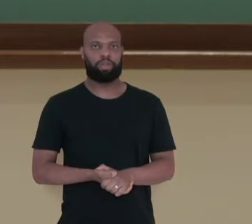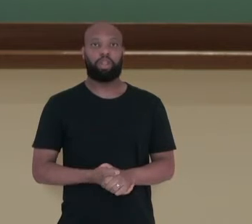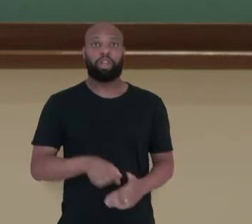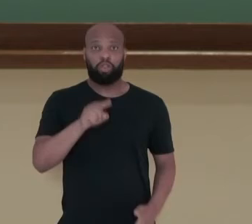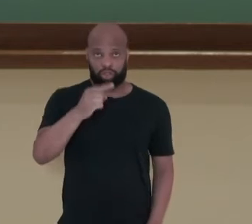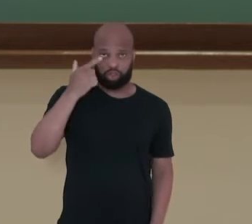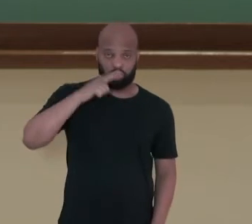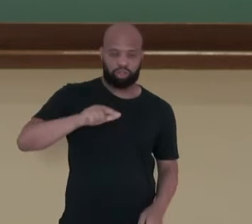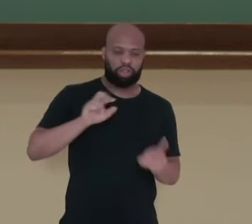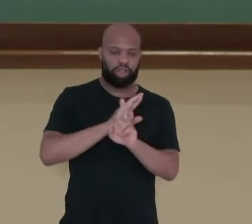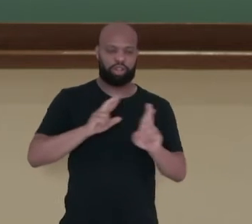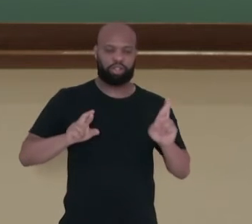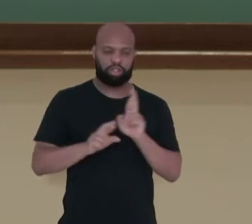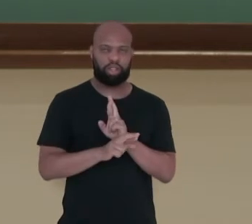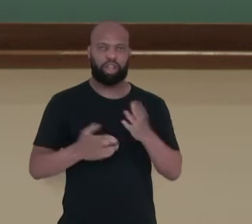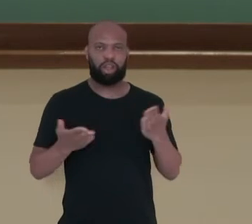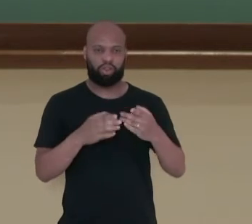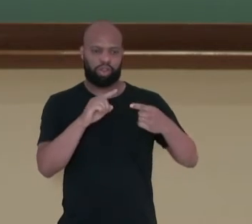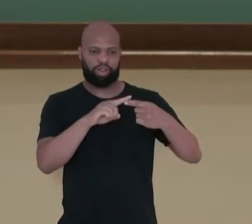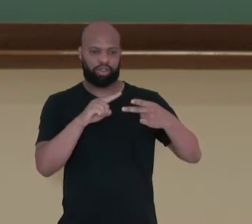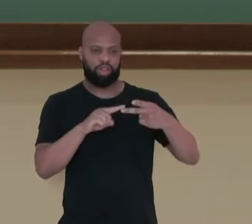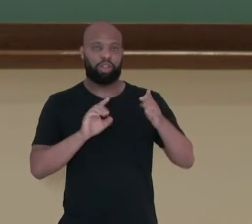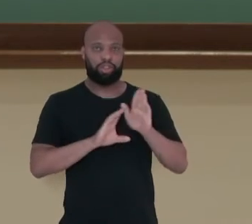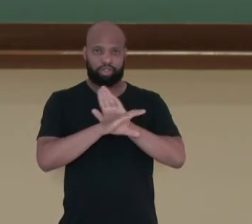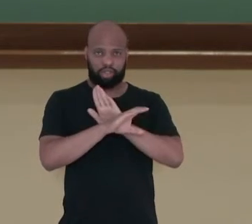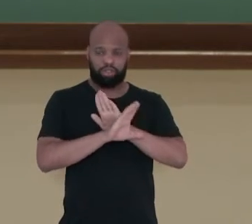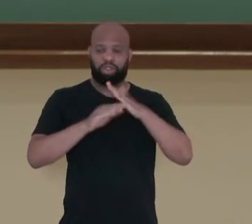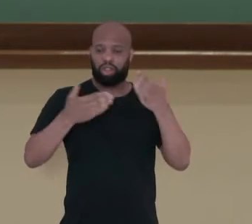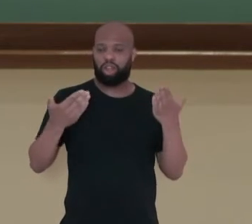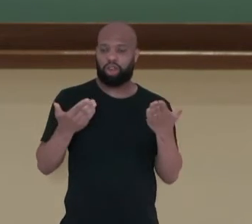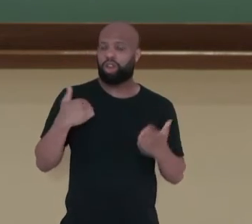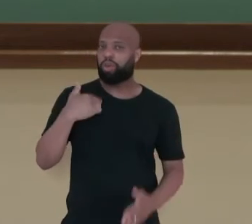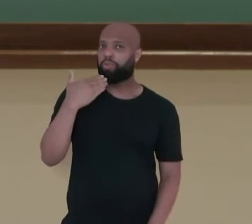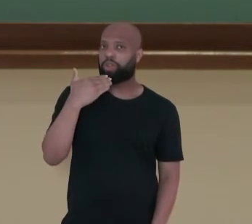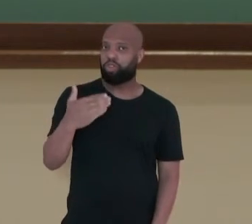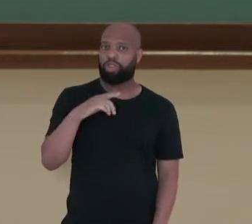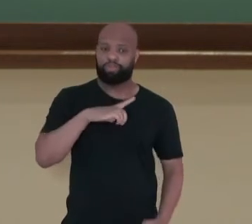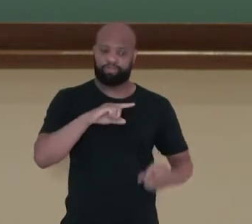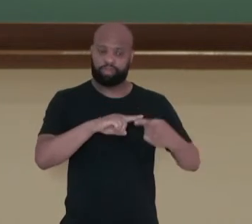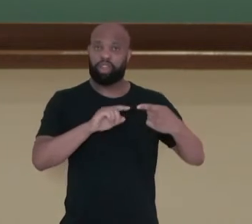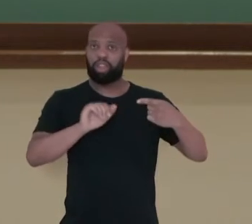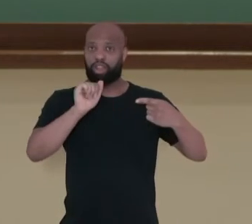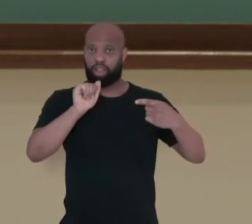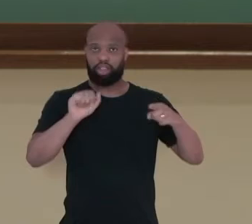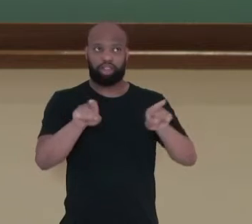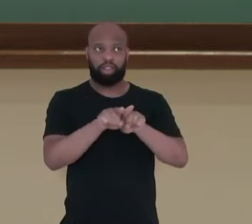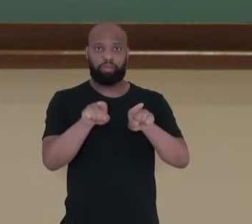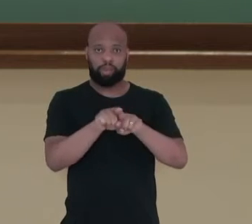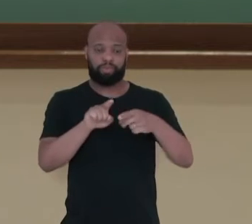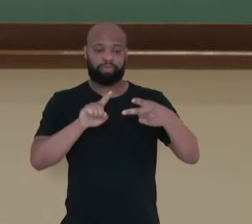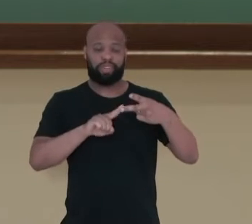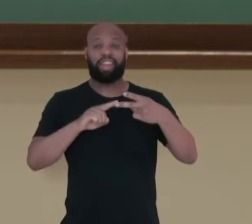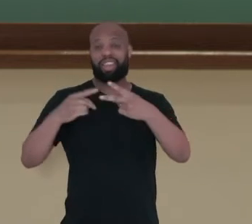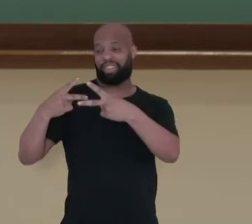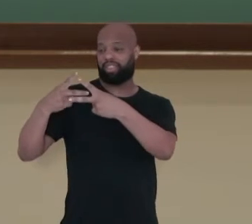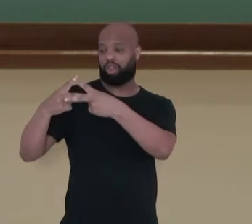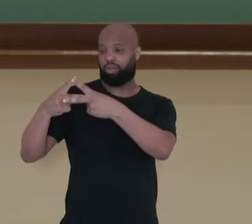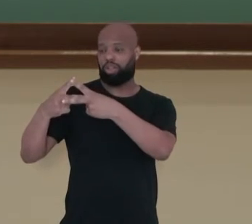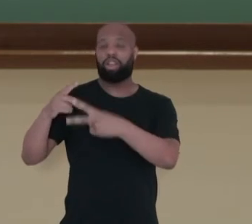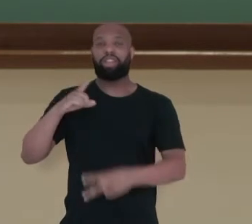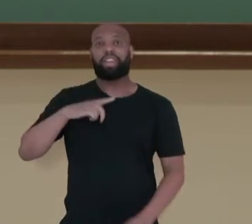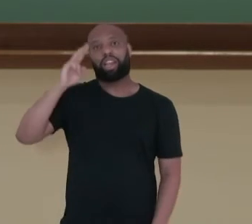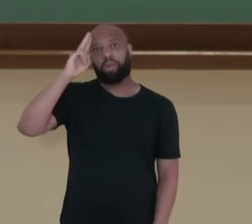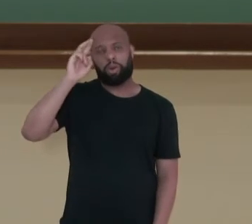Conseguiu relacionar esses dois conceitos? Então, eu estou pedindo o A e o delta. Então, vamos lembrar o